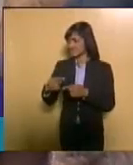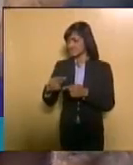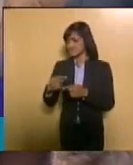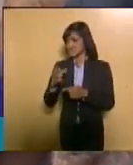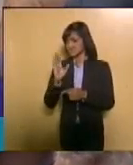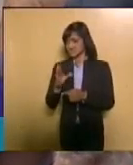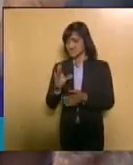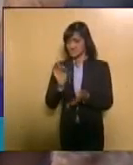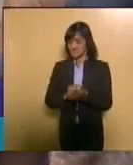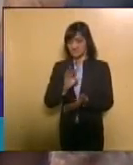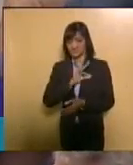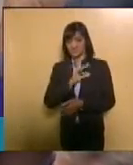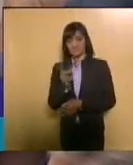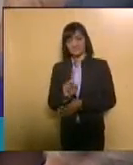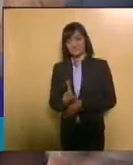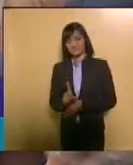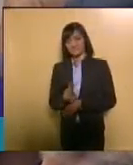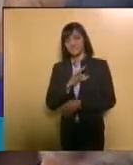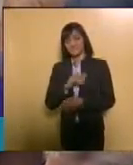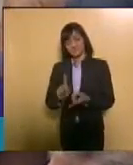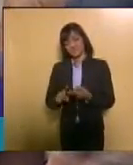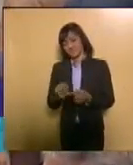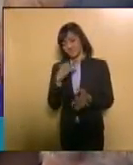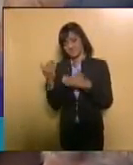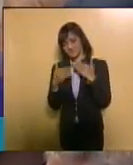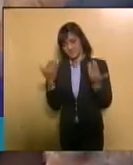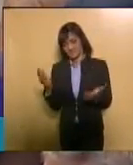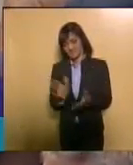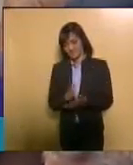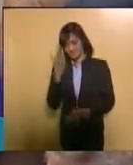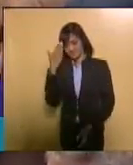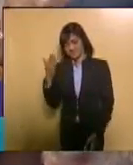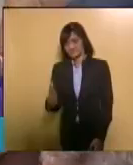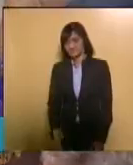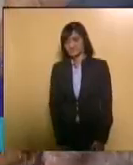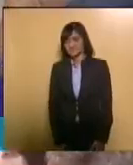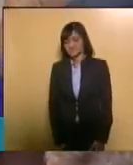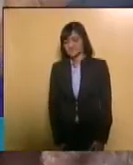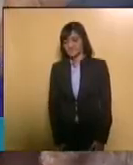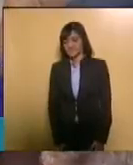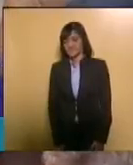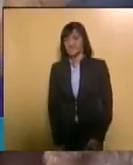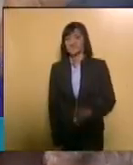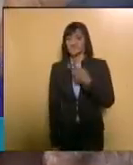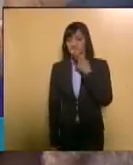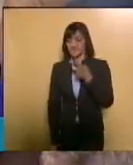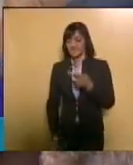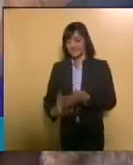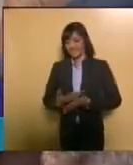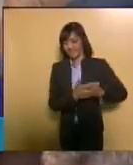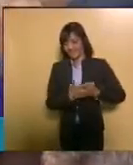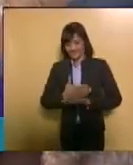não caso de polícia que a polícia também tá morrendo então não é isso obrigada E eu justifico que tem umas bebezinhas para amamentar e eu preciso